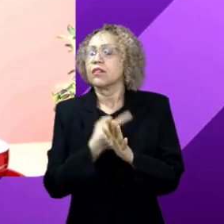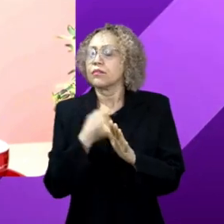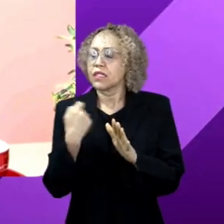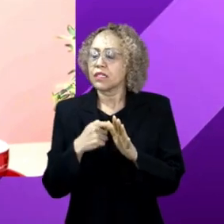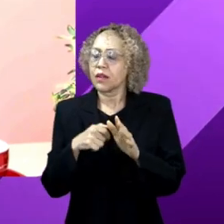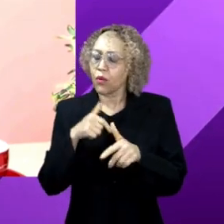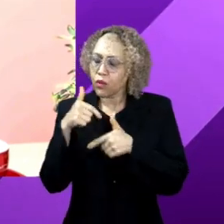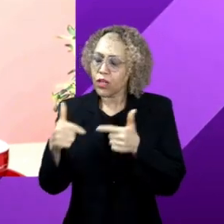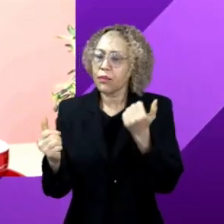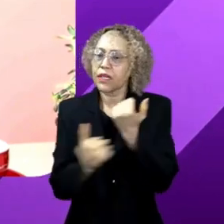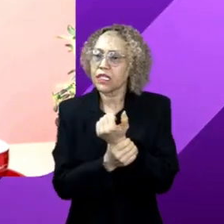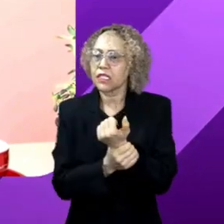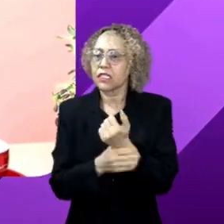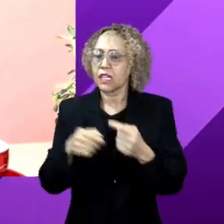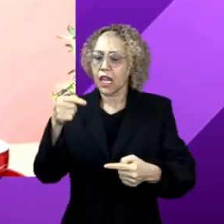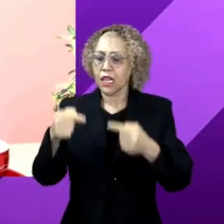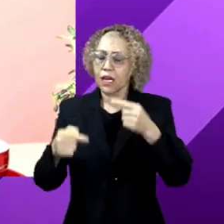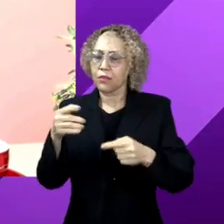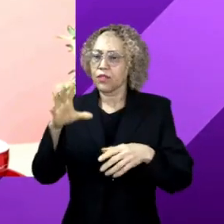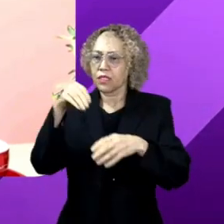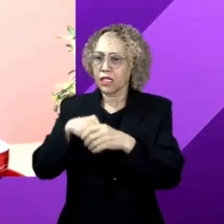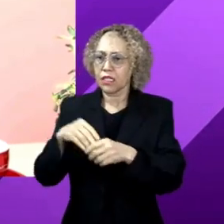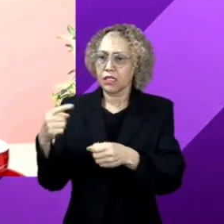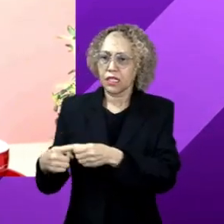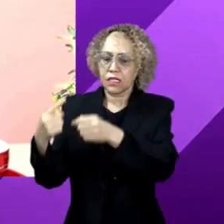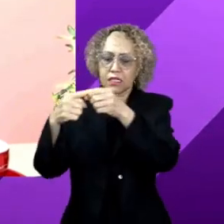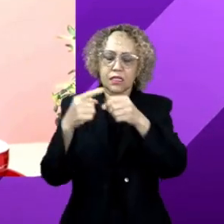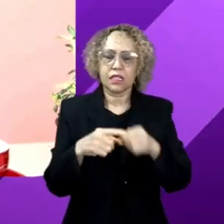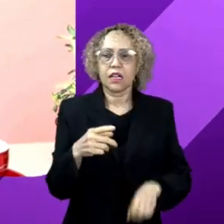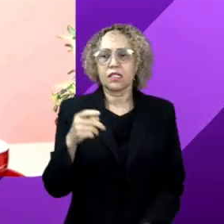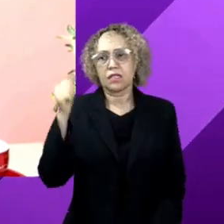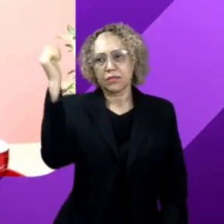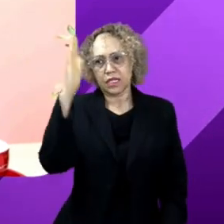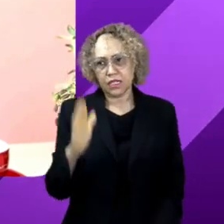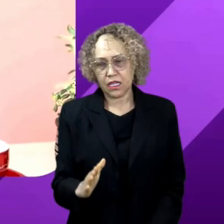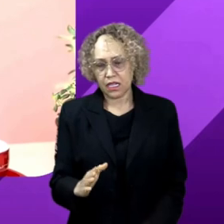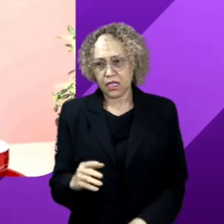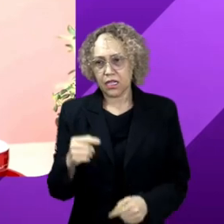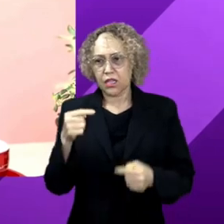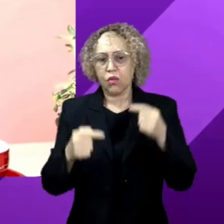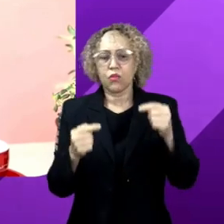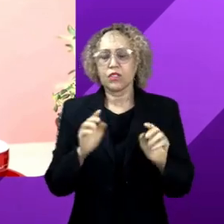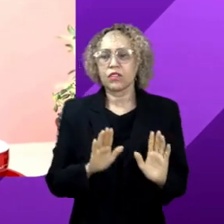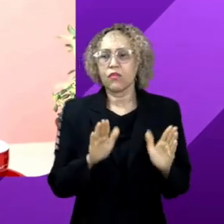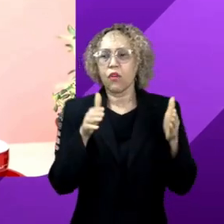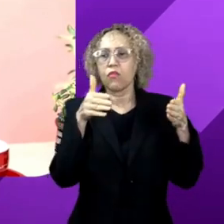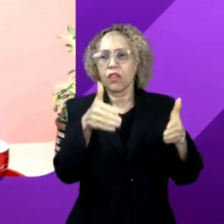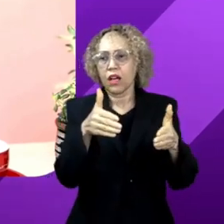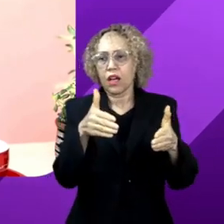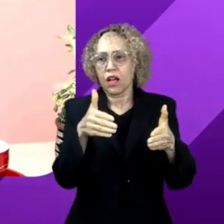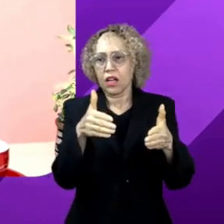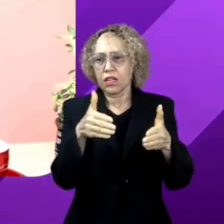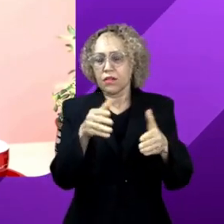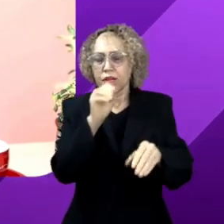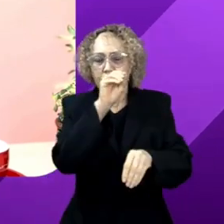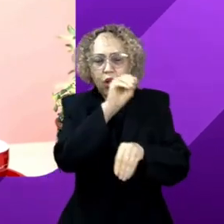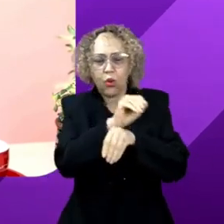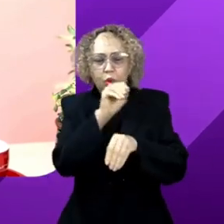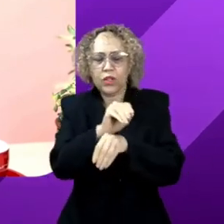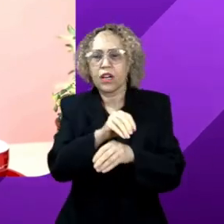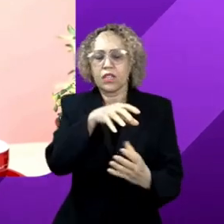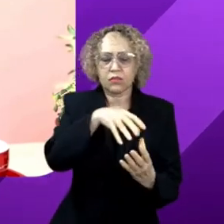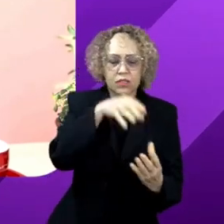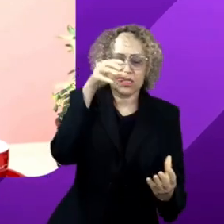implementação dessa política nas cidades brasileiras, porque são políticas voltadas para a questão do cuidado com os